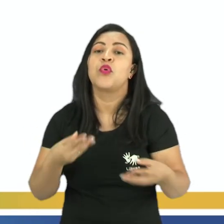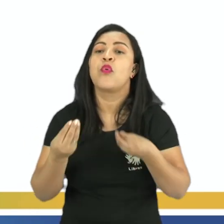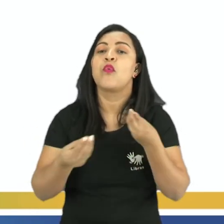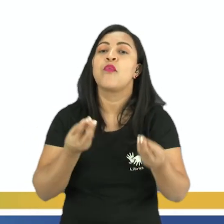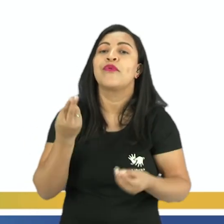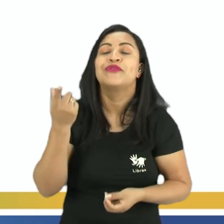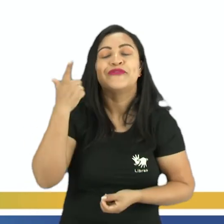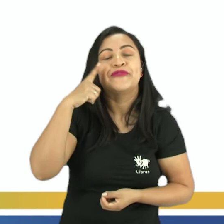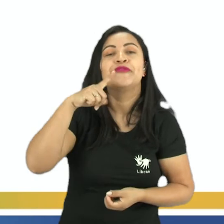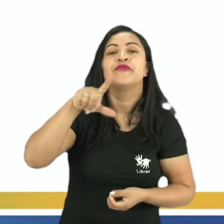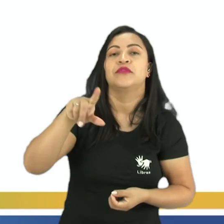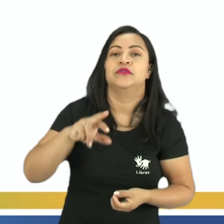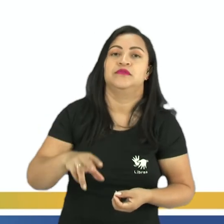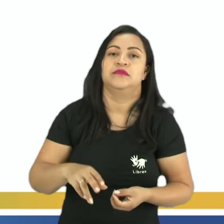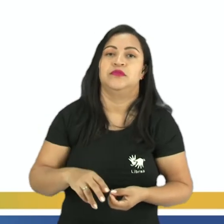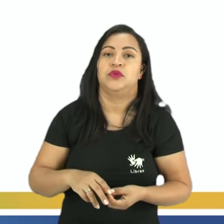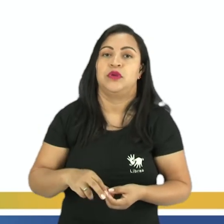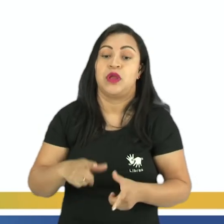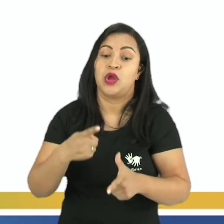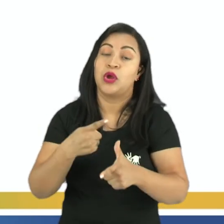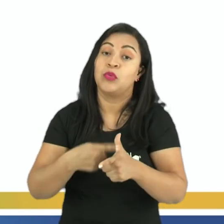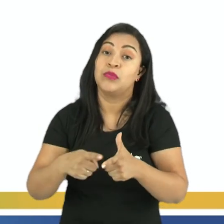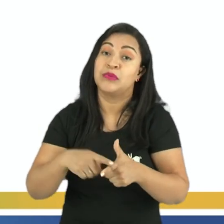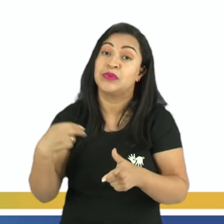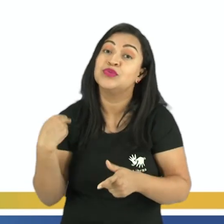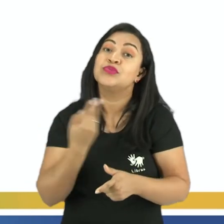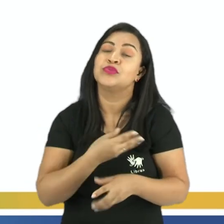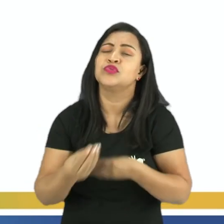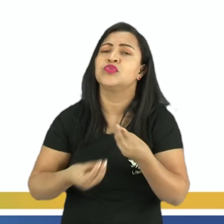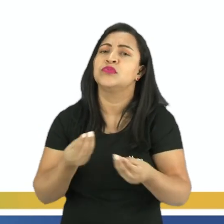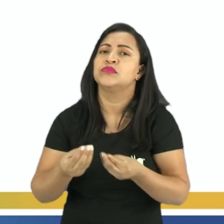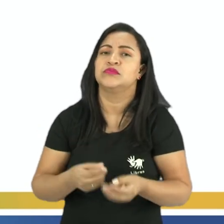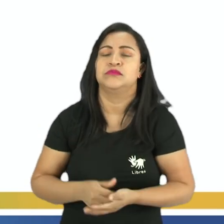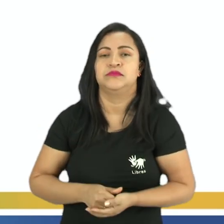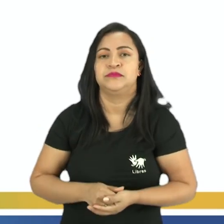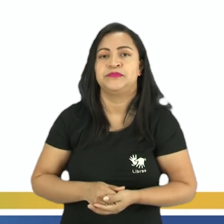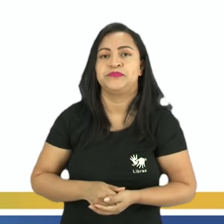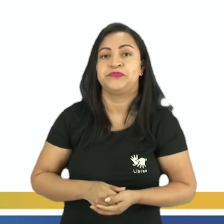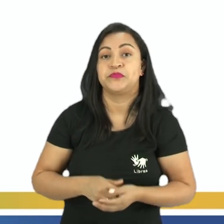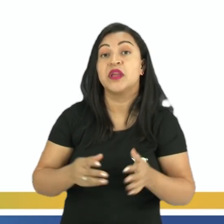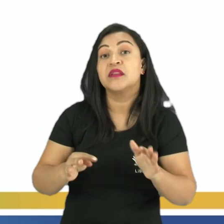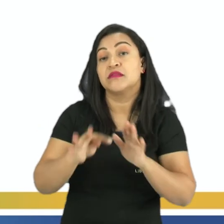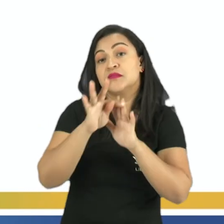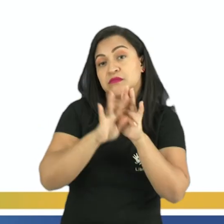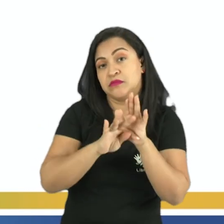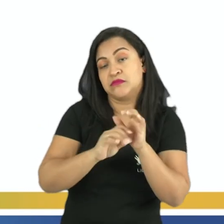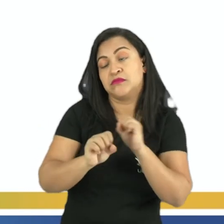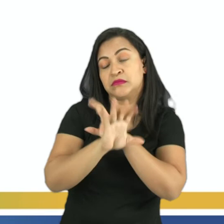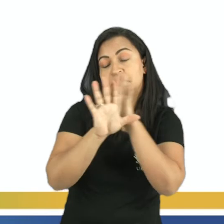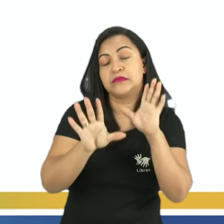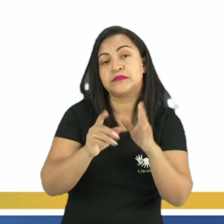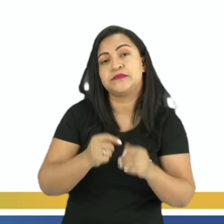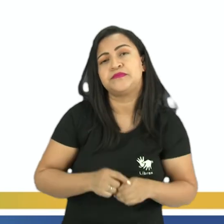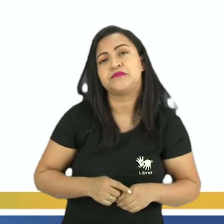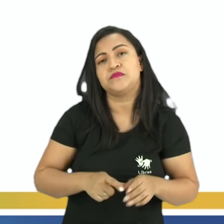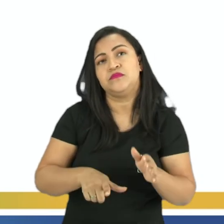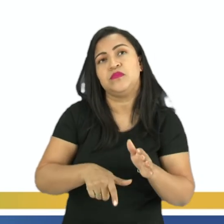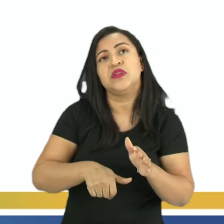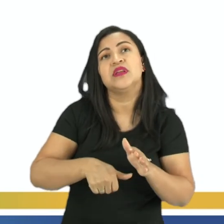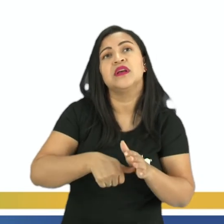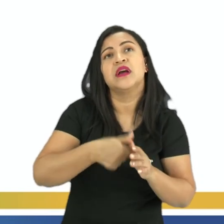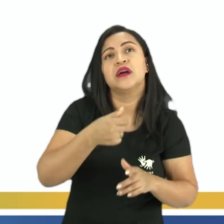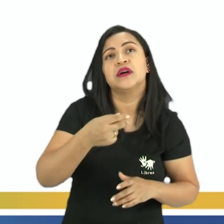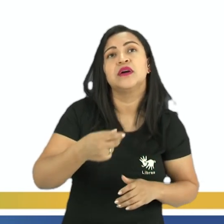resolver? A saída da Dulce é um problema nosso. Como que nós vamos fazer? Nesse trecho fica bem claro isso. Na questão número